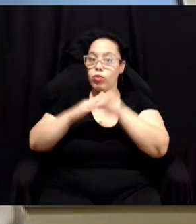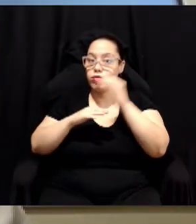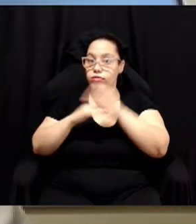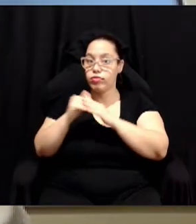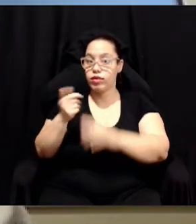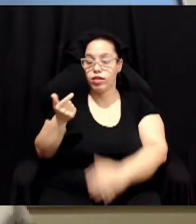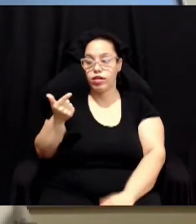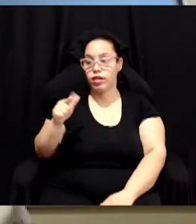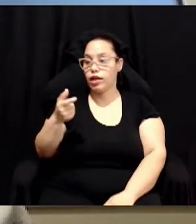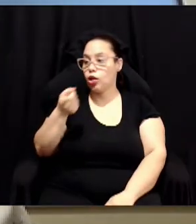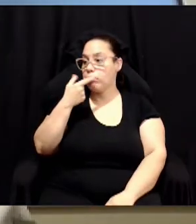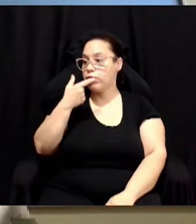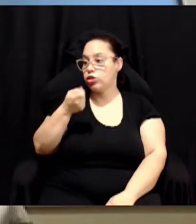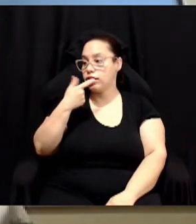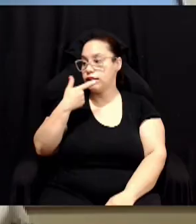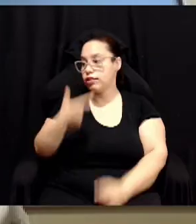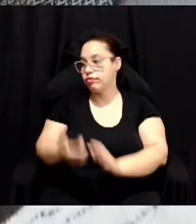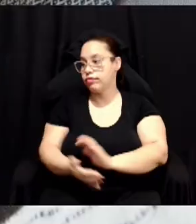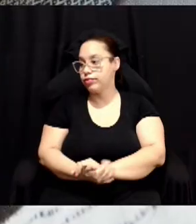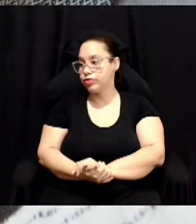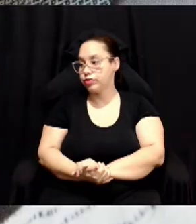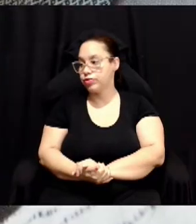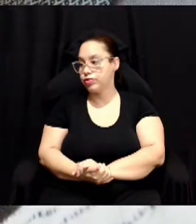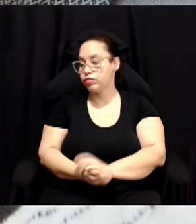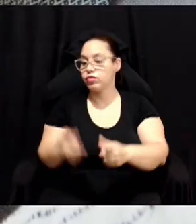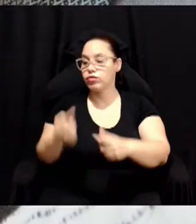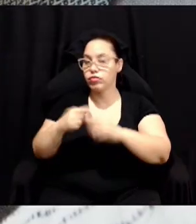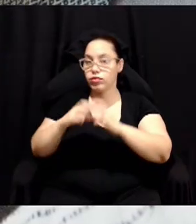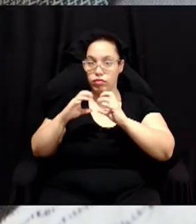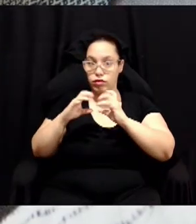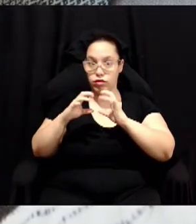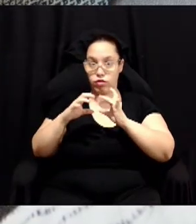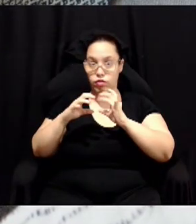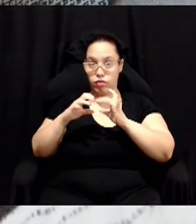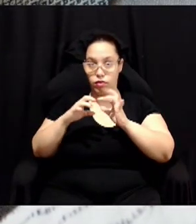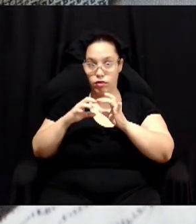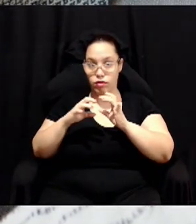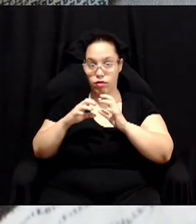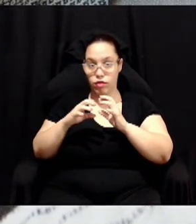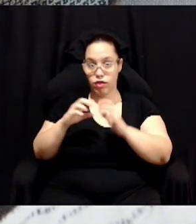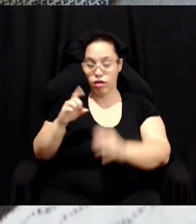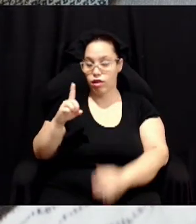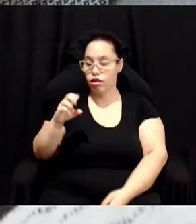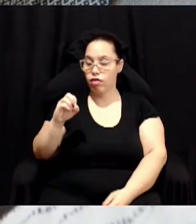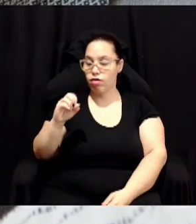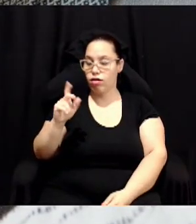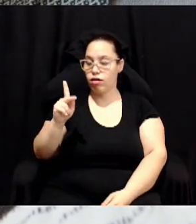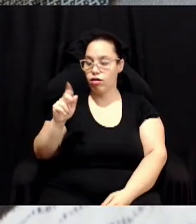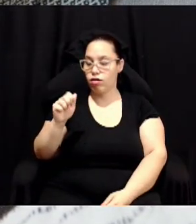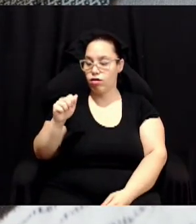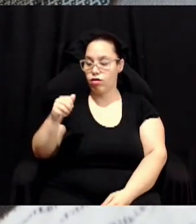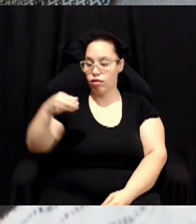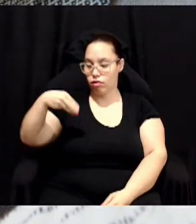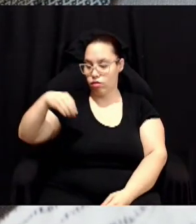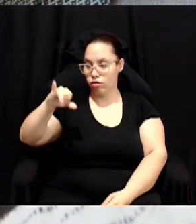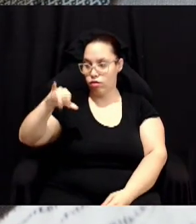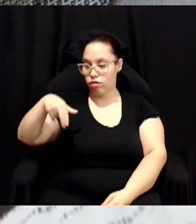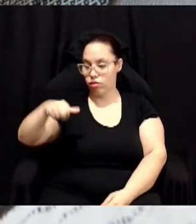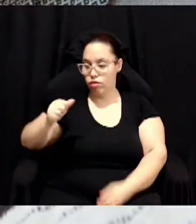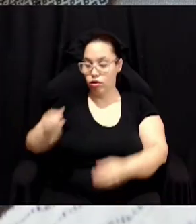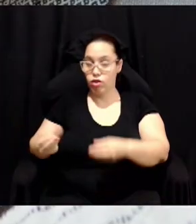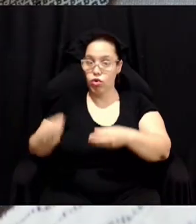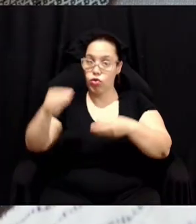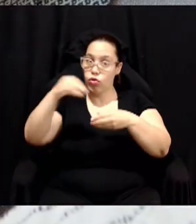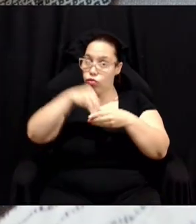medicação, porque o cérebro não está produzindo aquela substância e você tem que repor